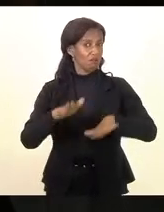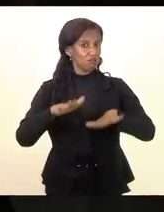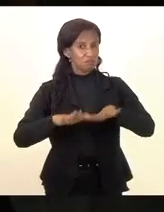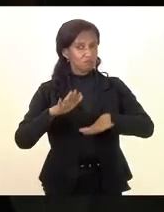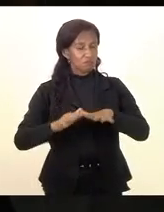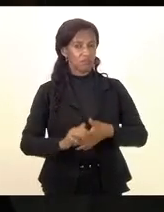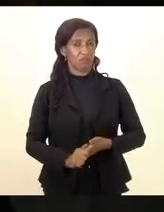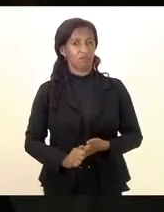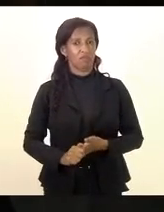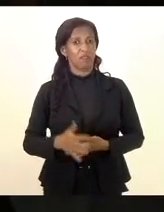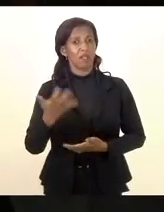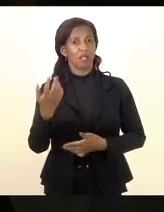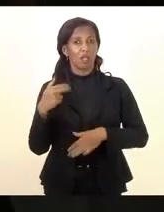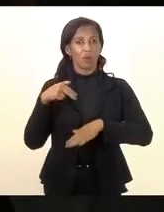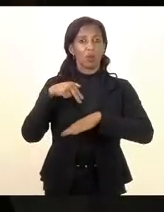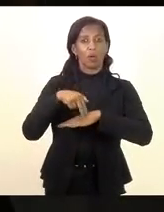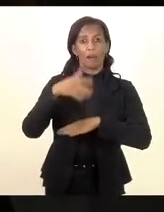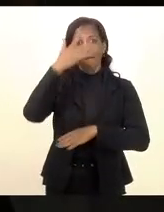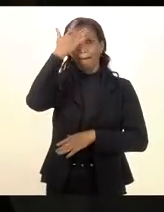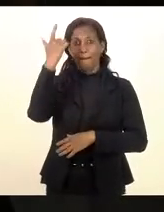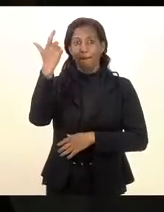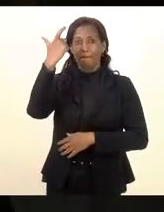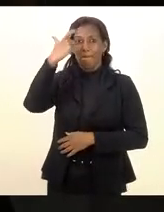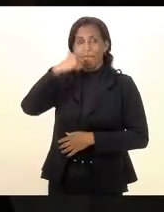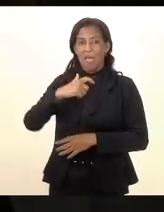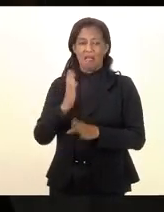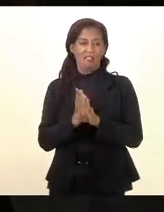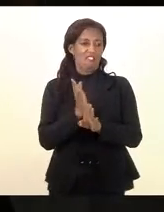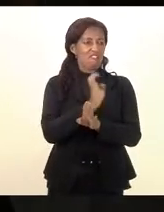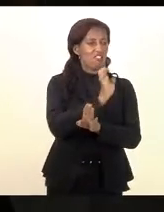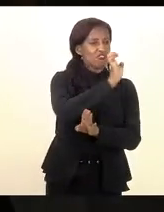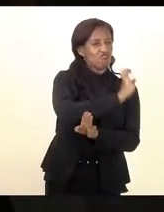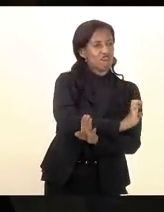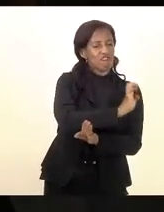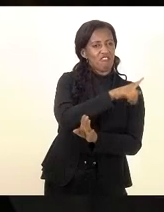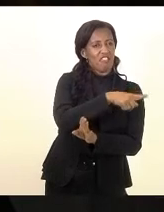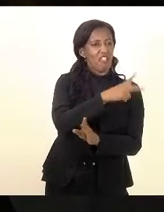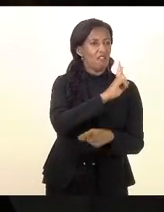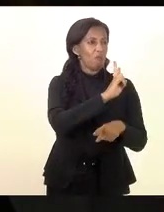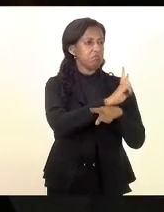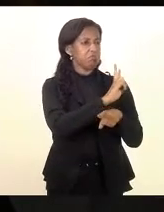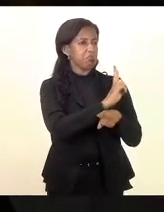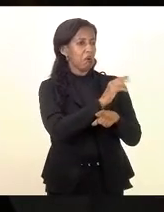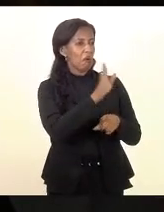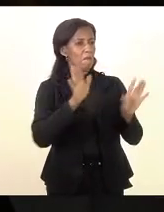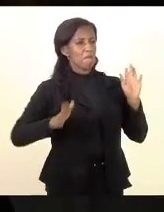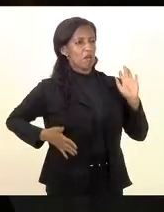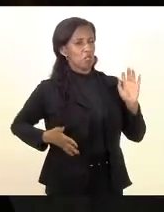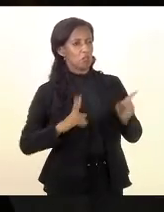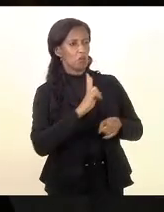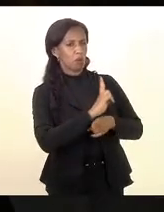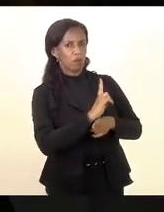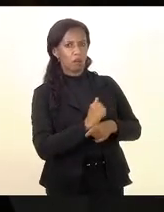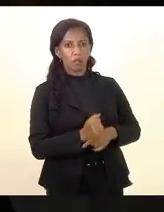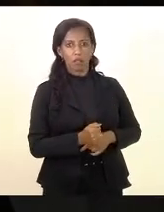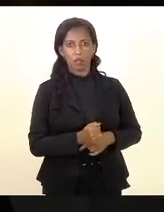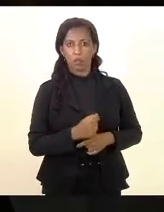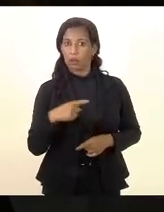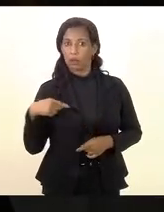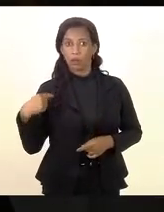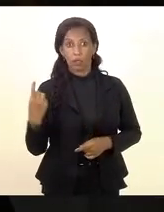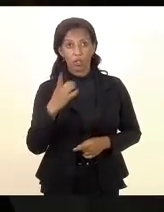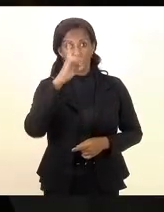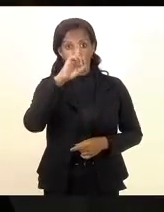quer nos colocar como pessoas de esquerda que defendem bandido nós defendemos os direitos